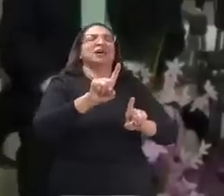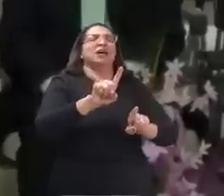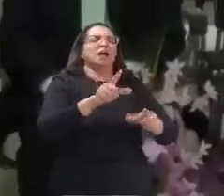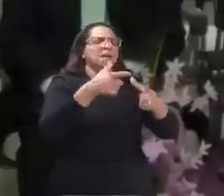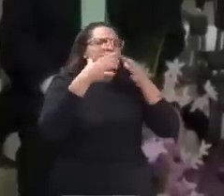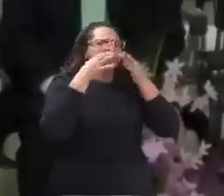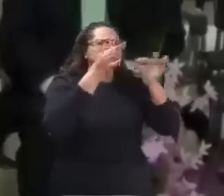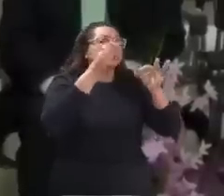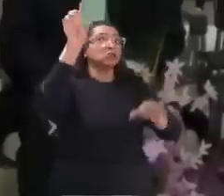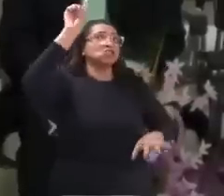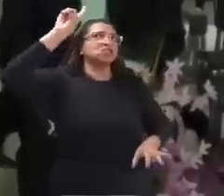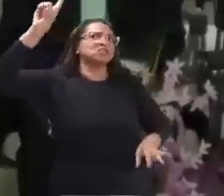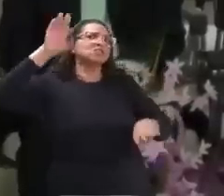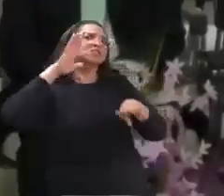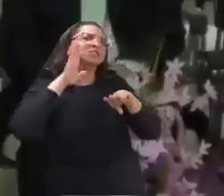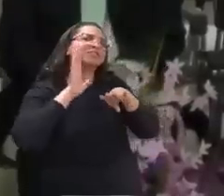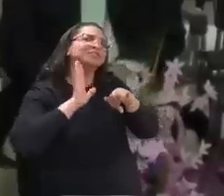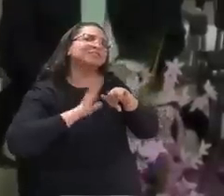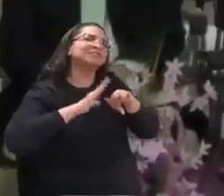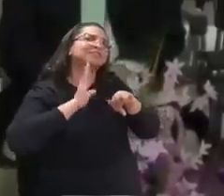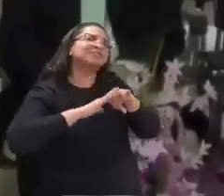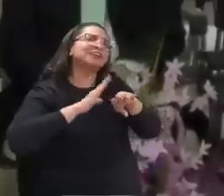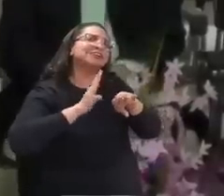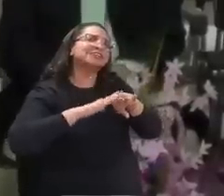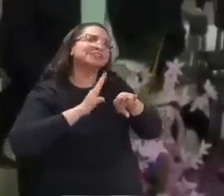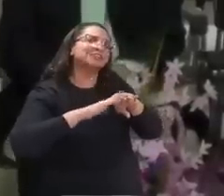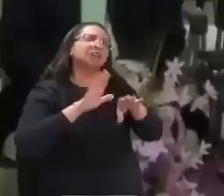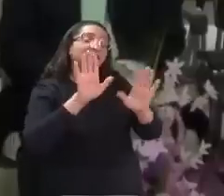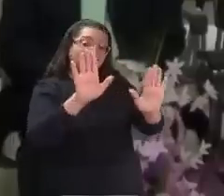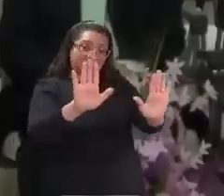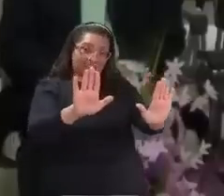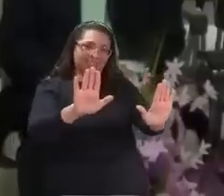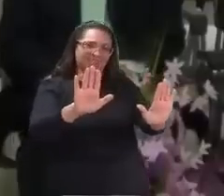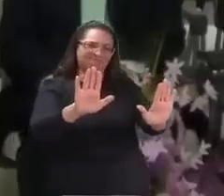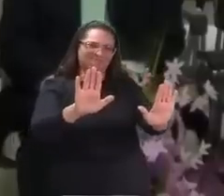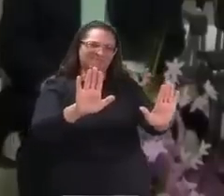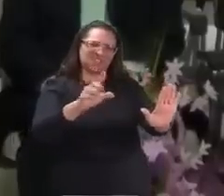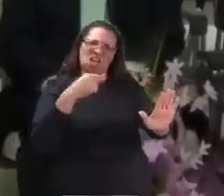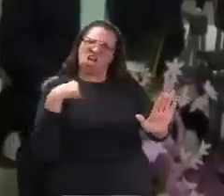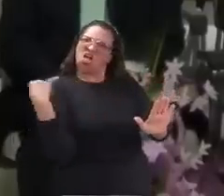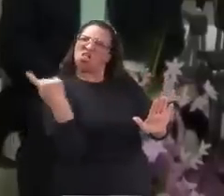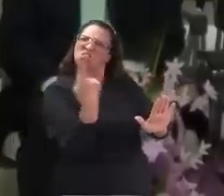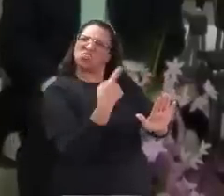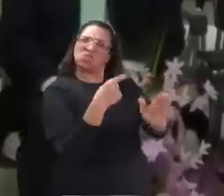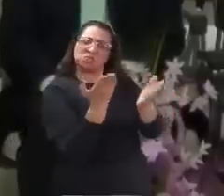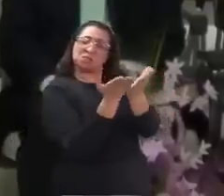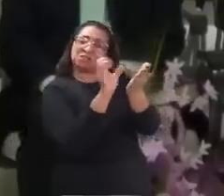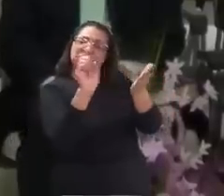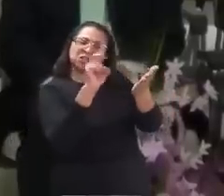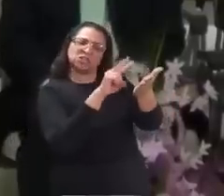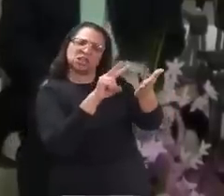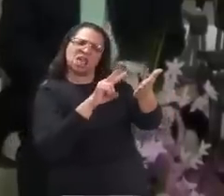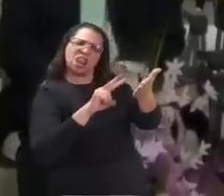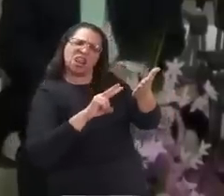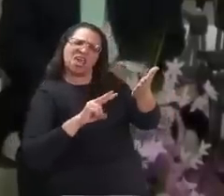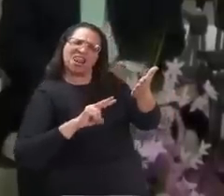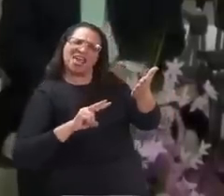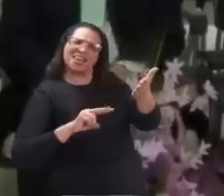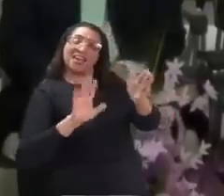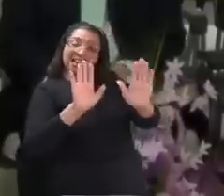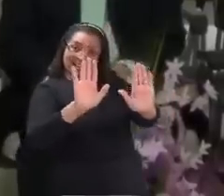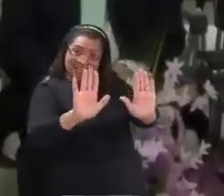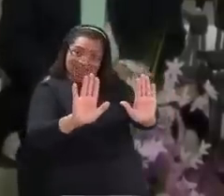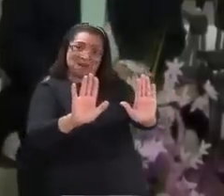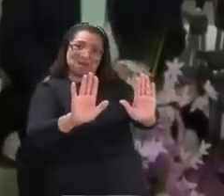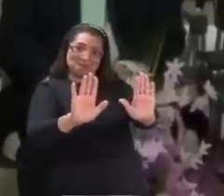Gente, a gente lê, mas não sabe o peso que era, porque agora elas vão se dedicar a Deus.